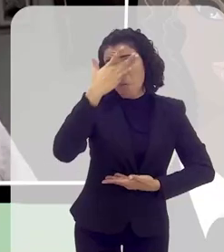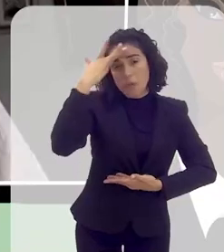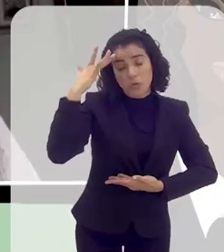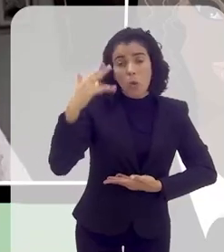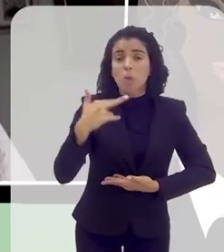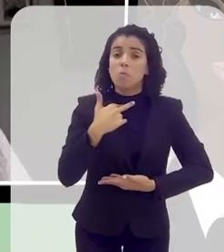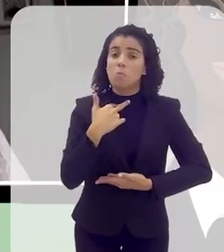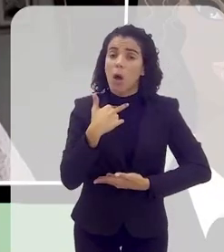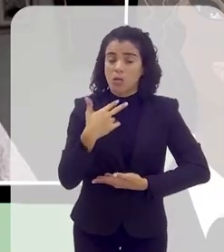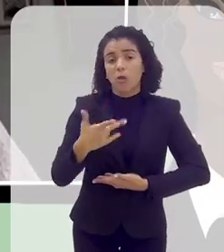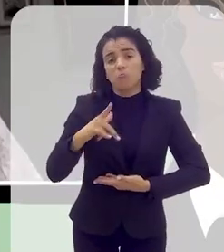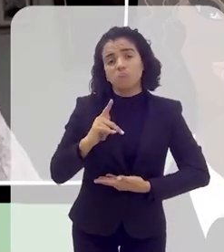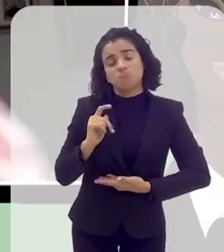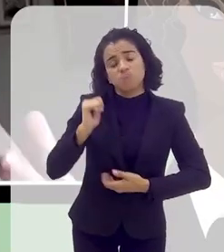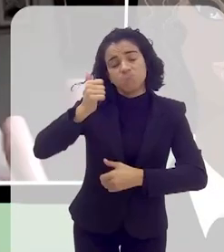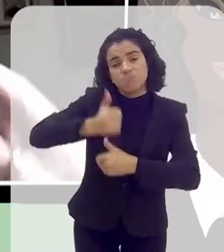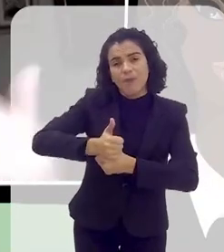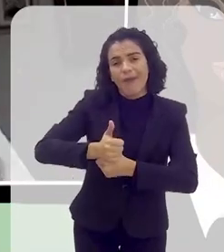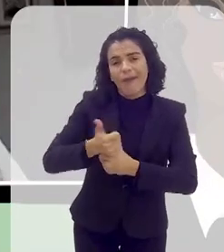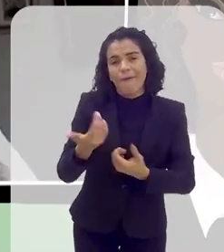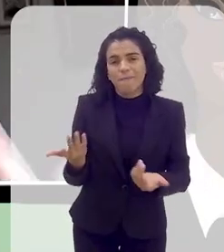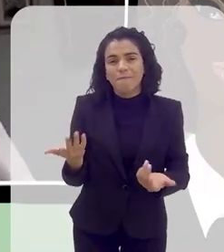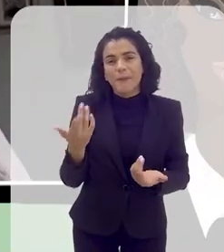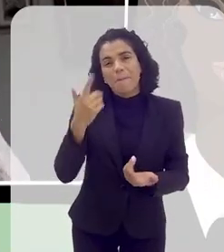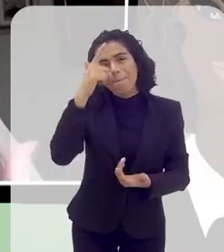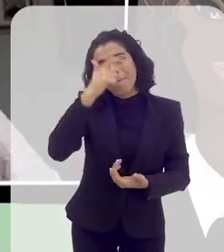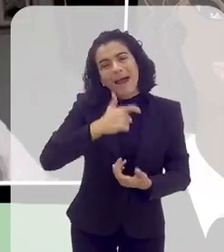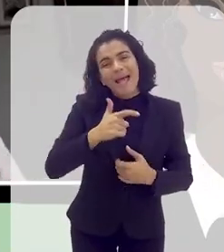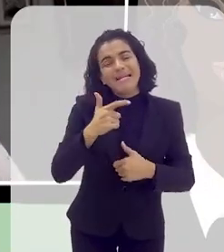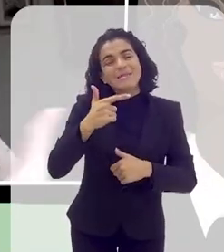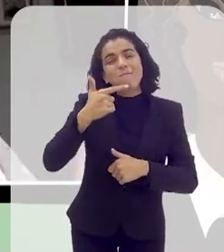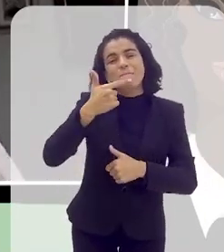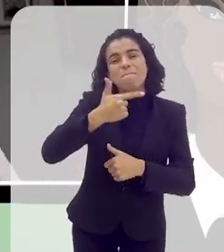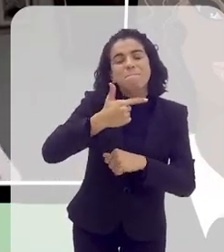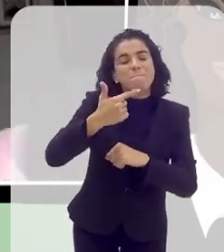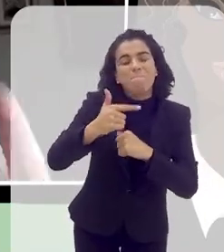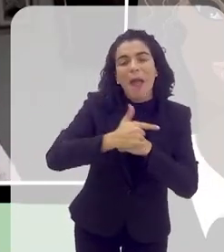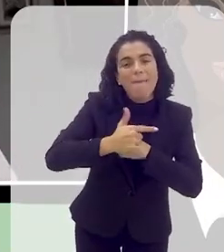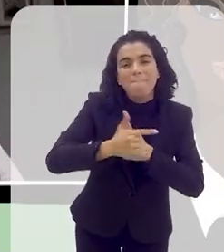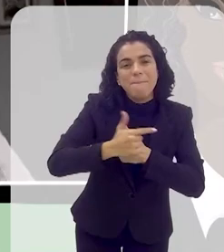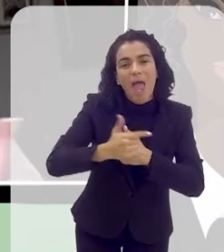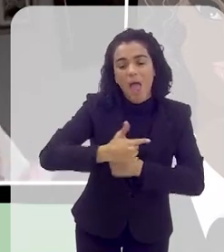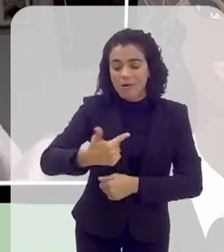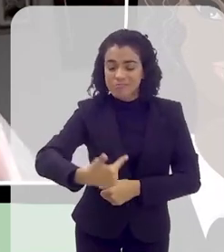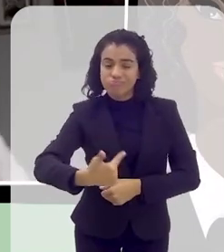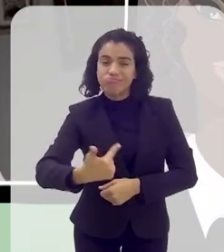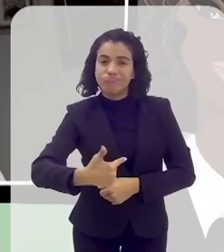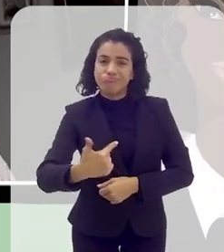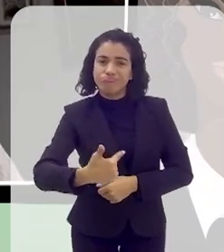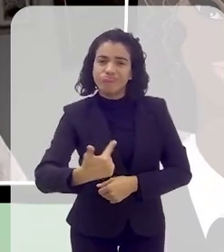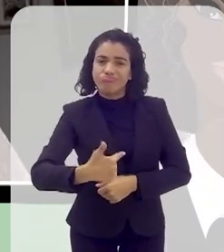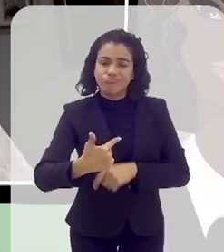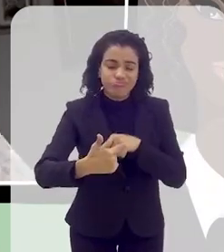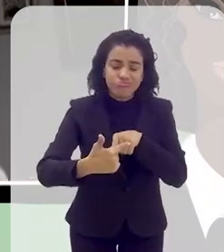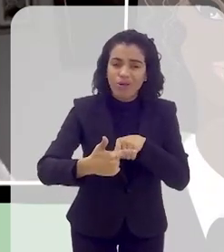se outra pessoa não puder. Então é como se fosse um papel secundário, marginal, o tempo